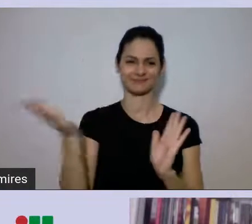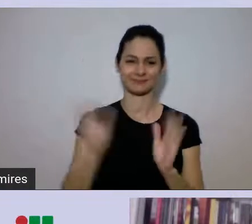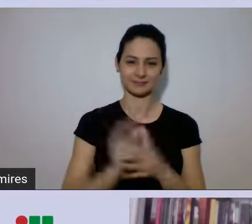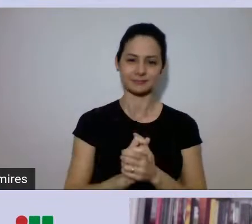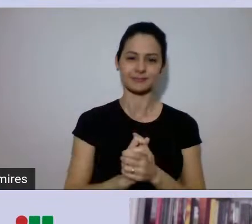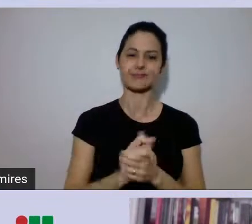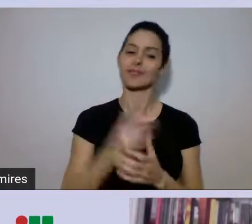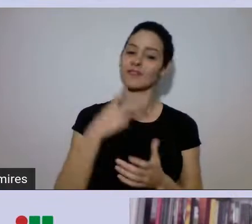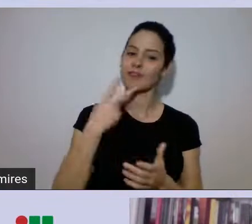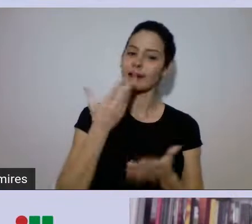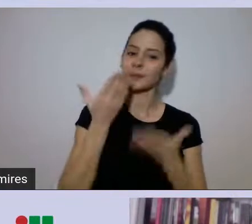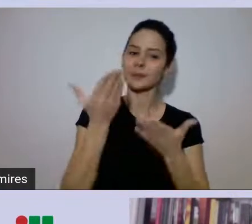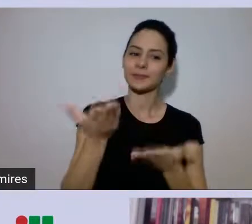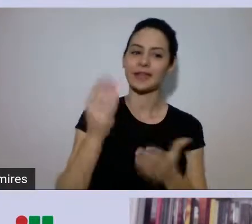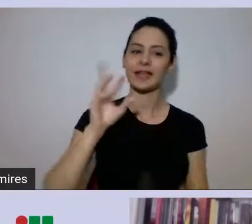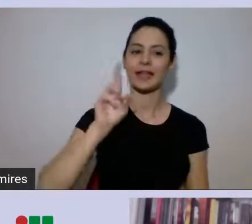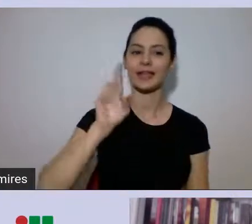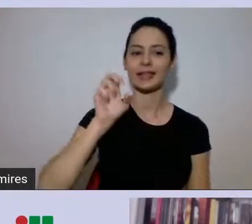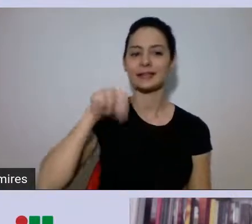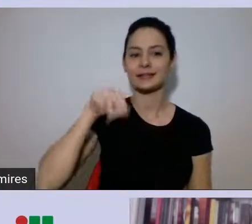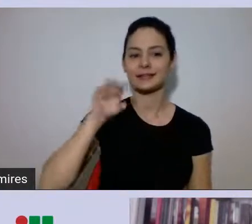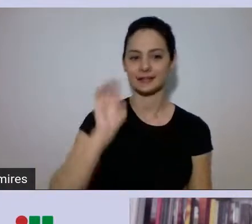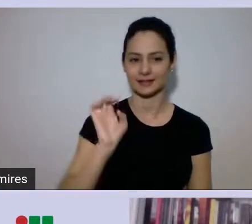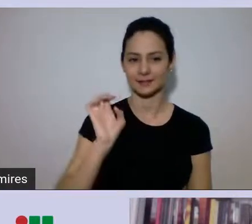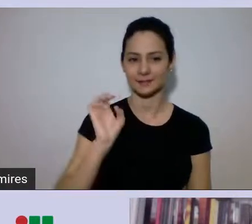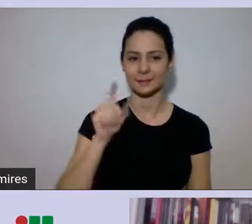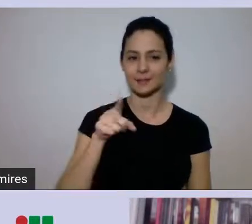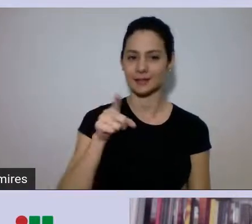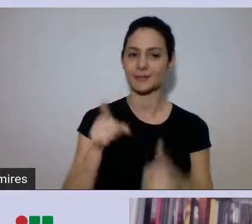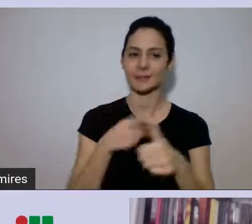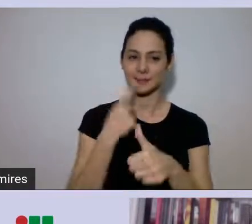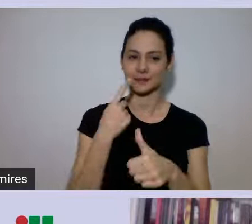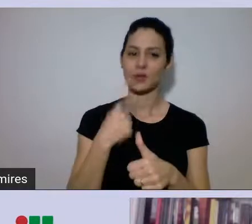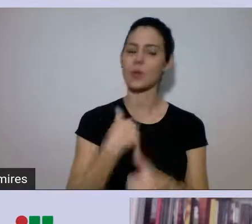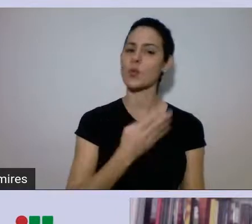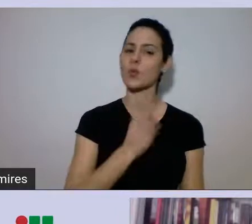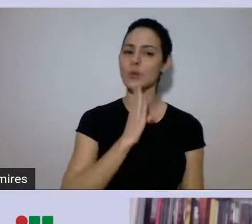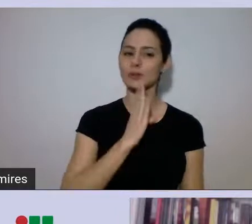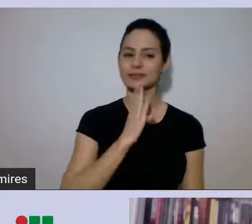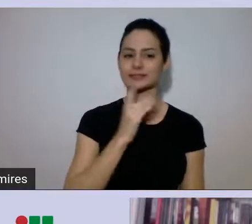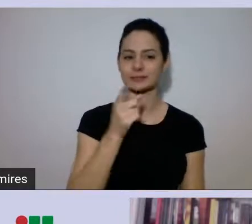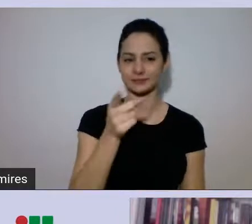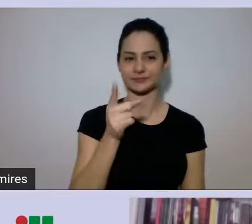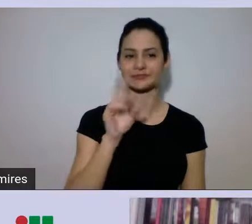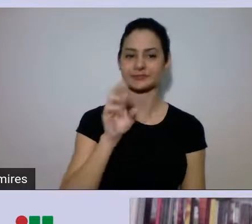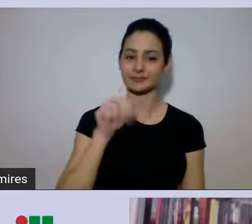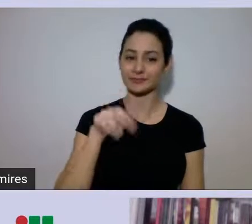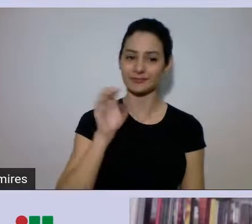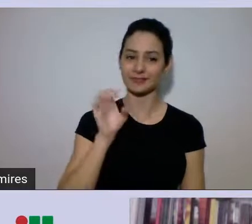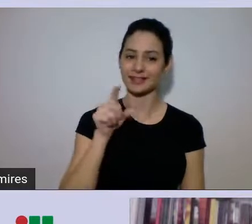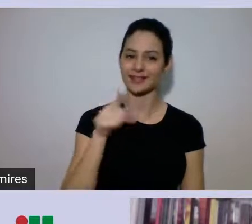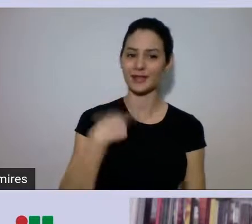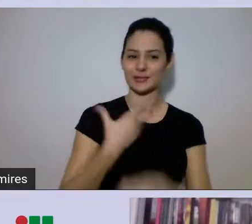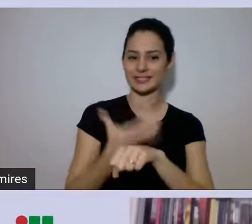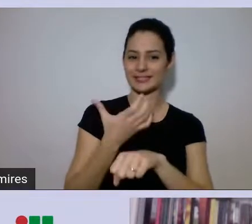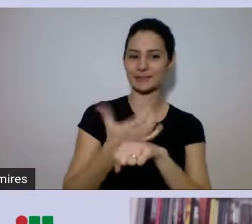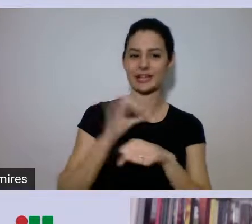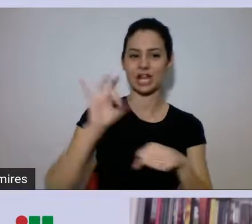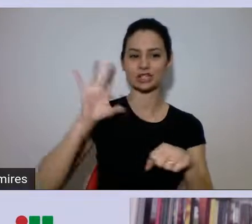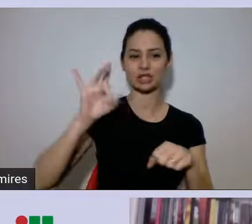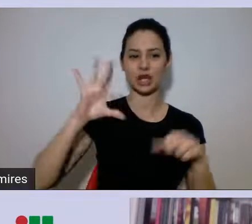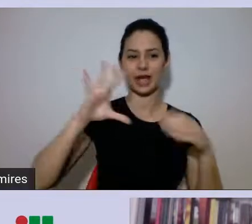para o professor René, que eu conheci ainda quando eu fazia disciplina isolada no